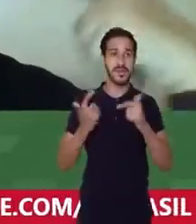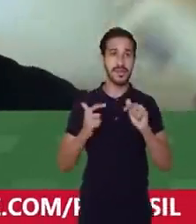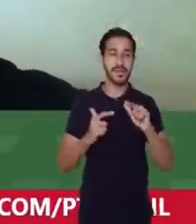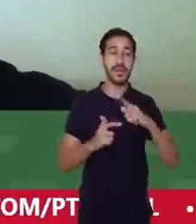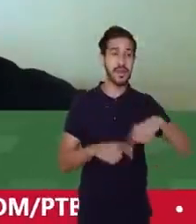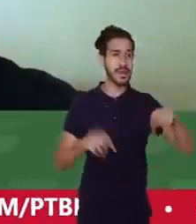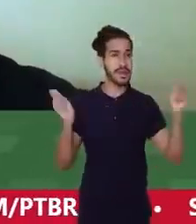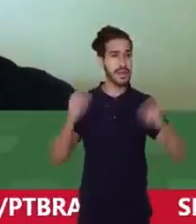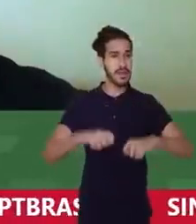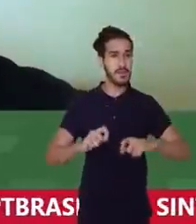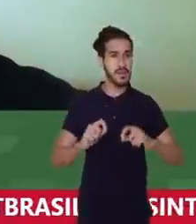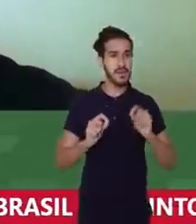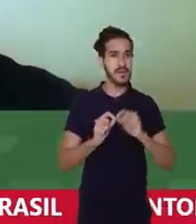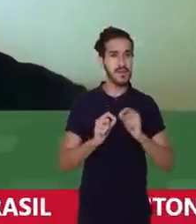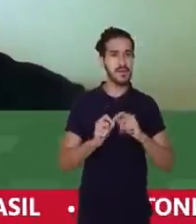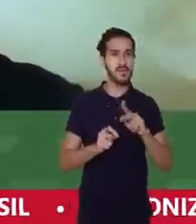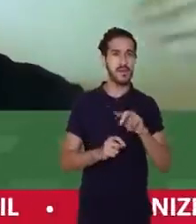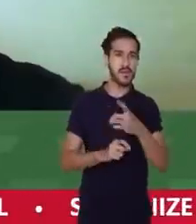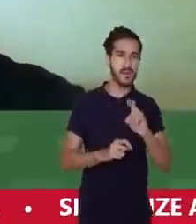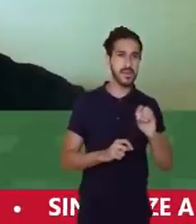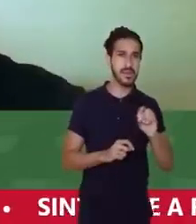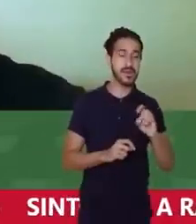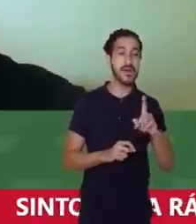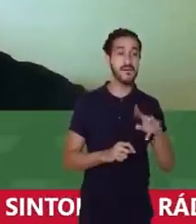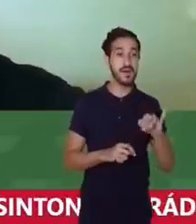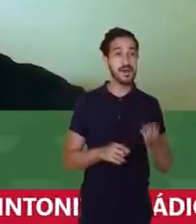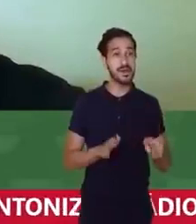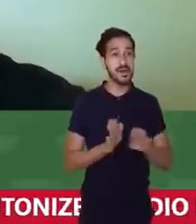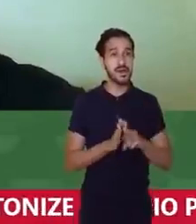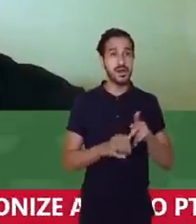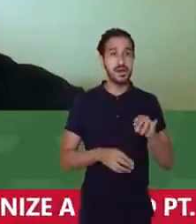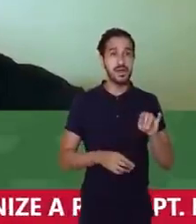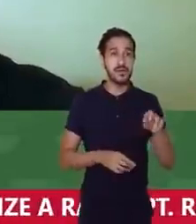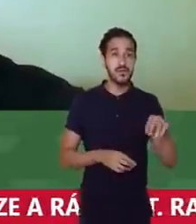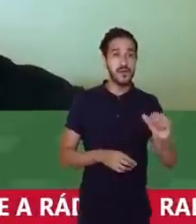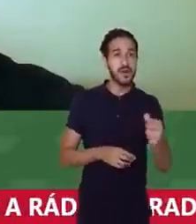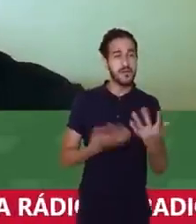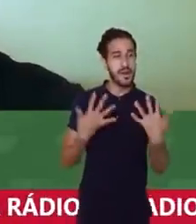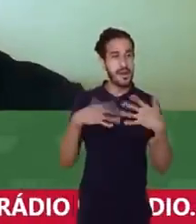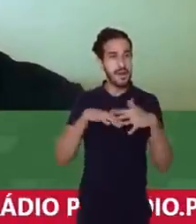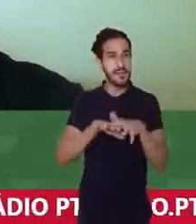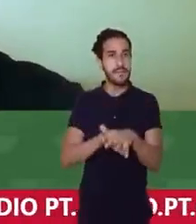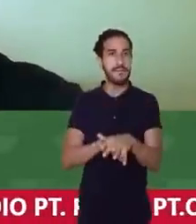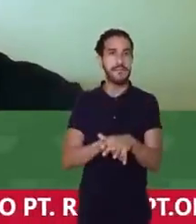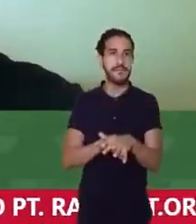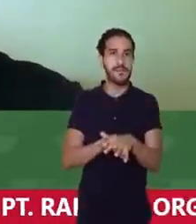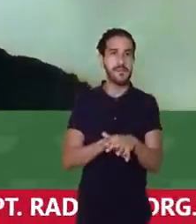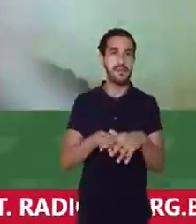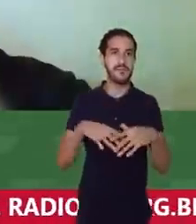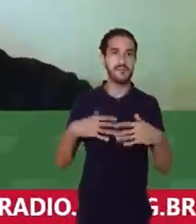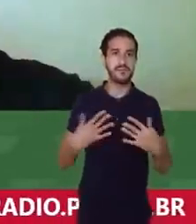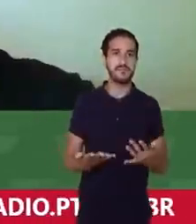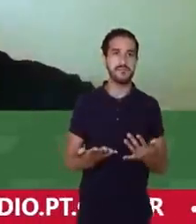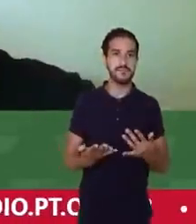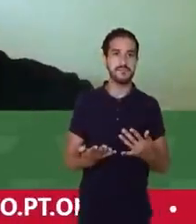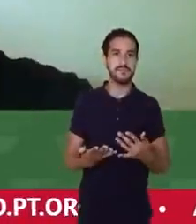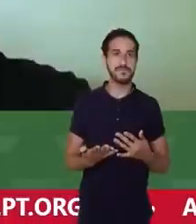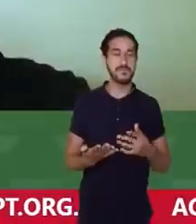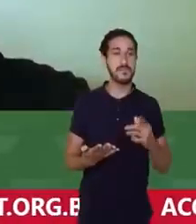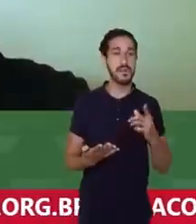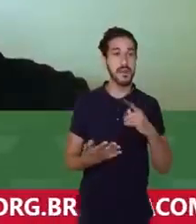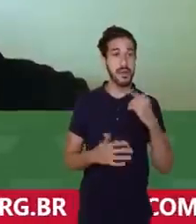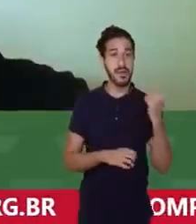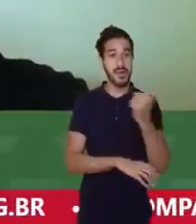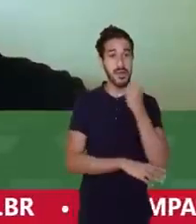Tinham capacidade de produção. Ia chegar a produzir plataforma integrada. Então, você tem,